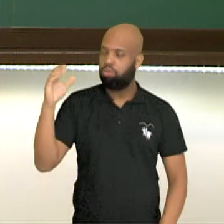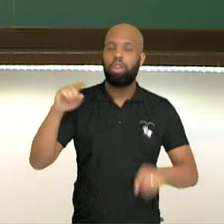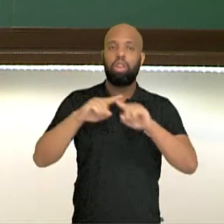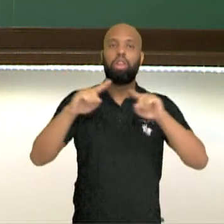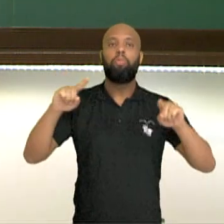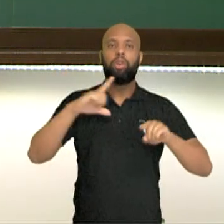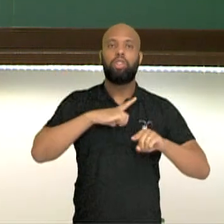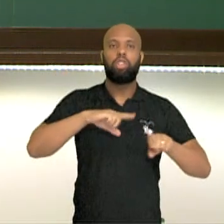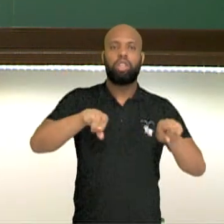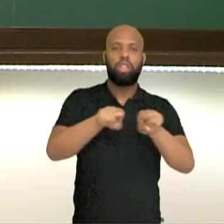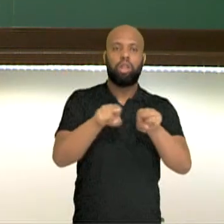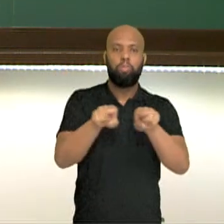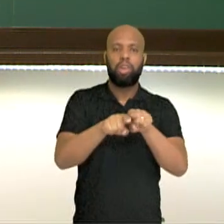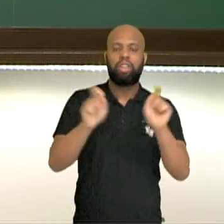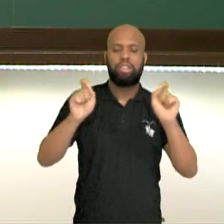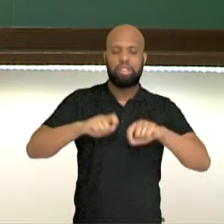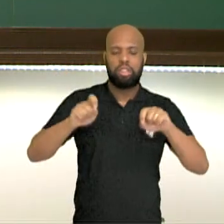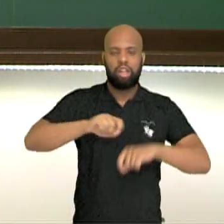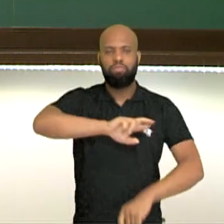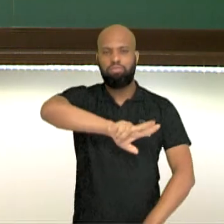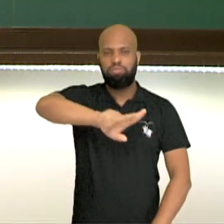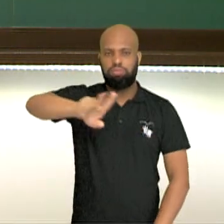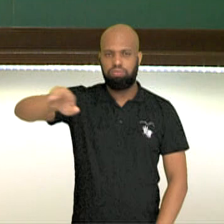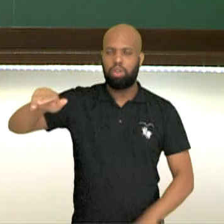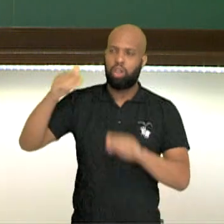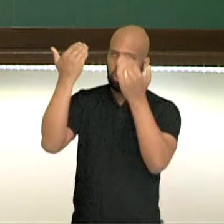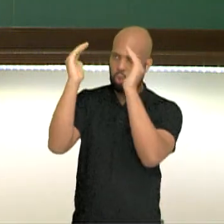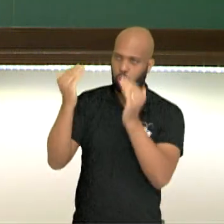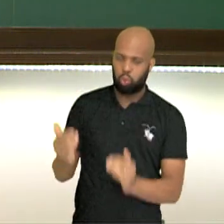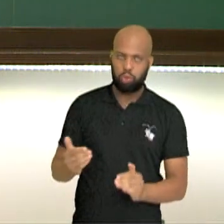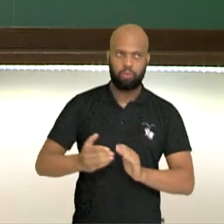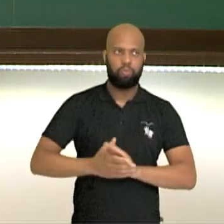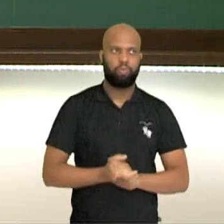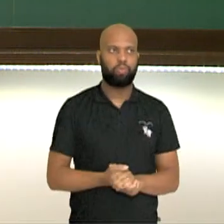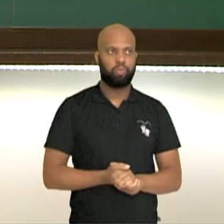uma gama de possibilidades de análise infinitas.